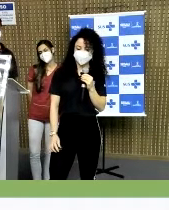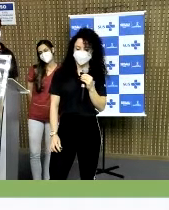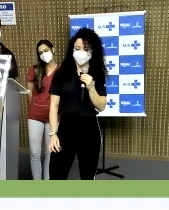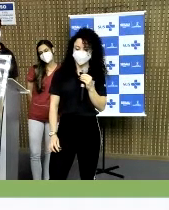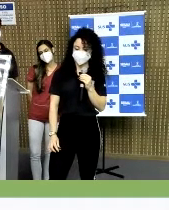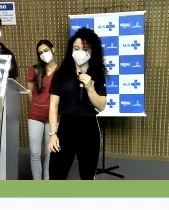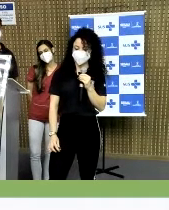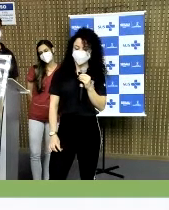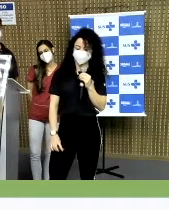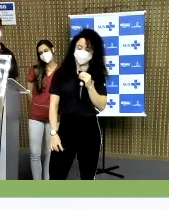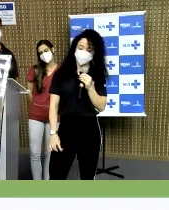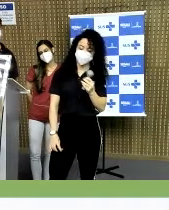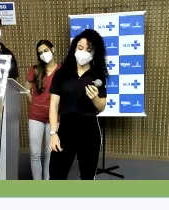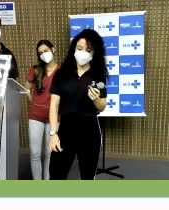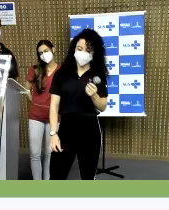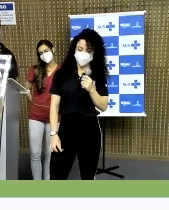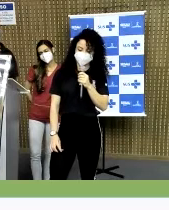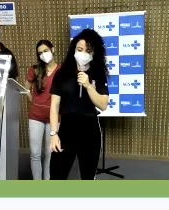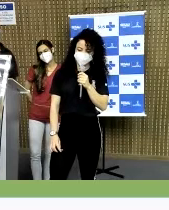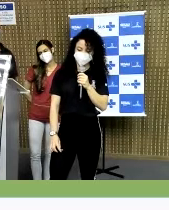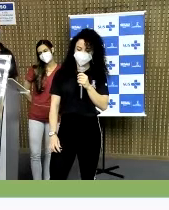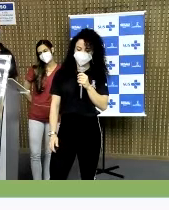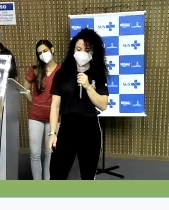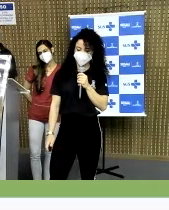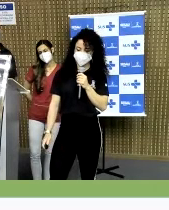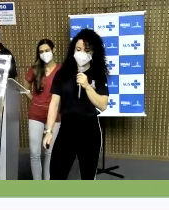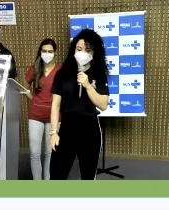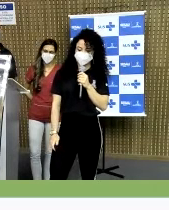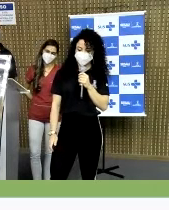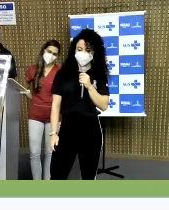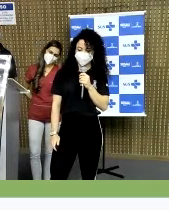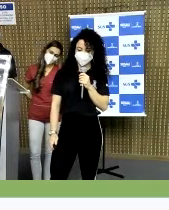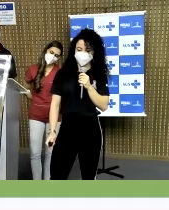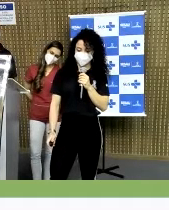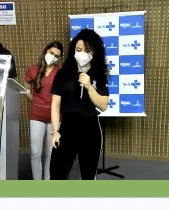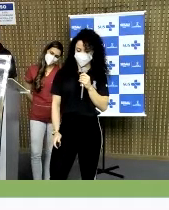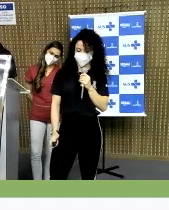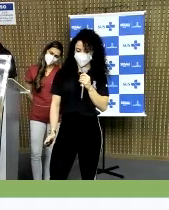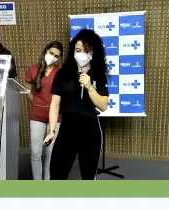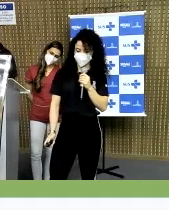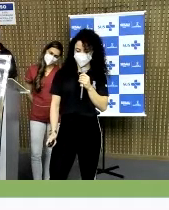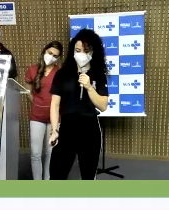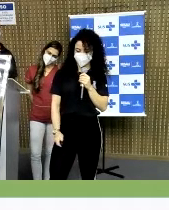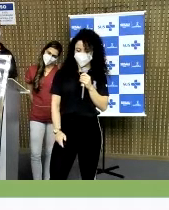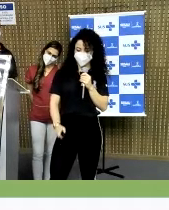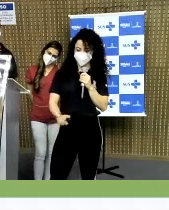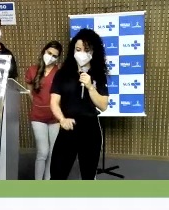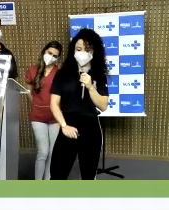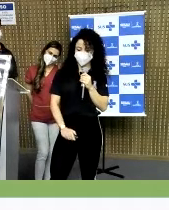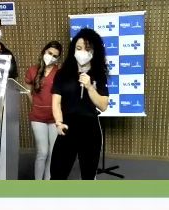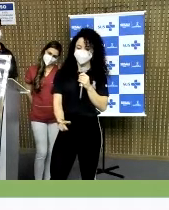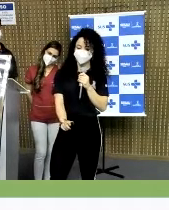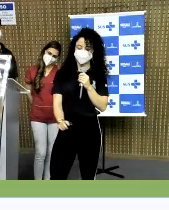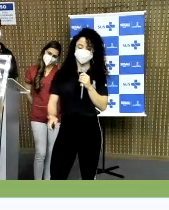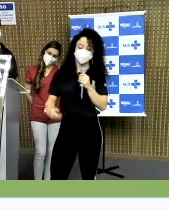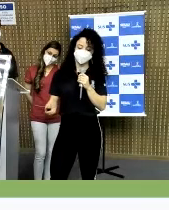contemplando 79% em 2020 e 65% em 2021. E nós não